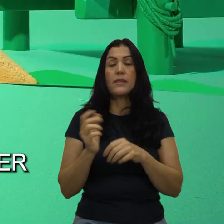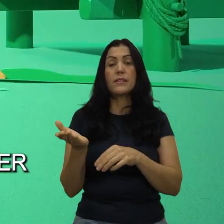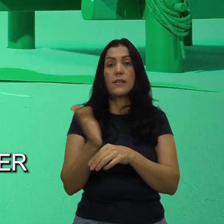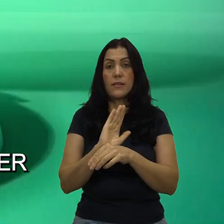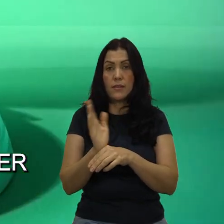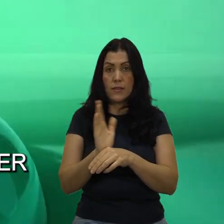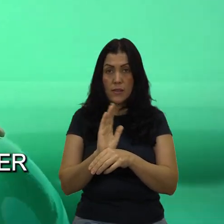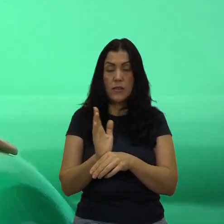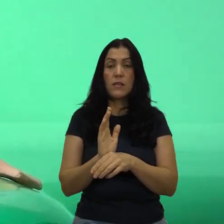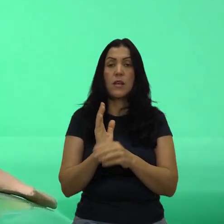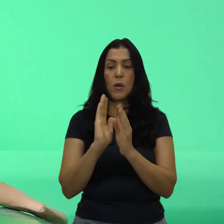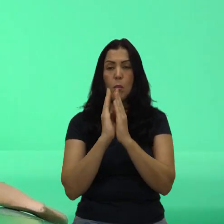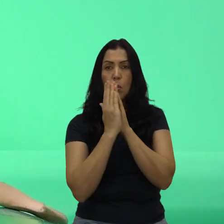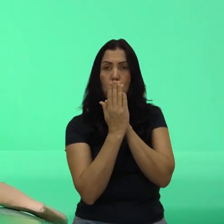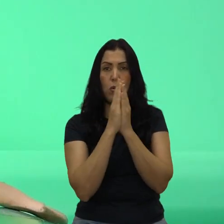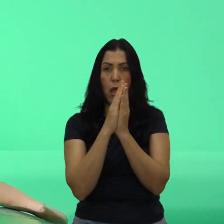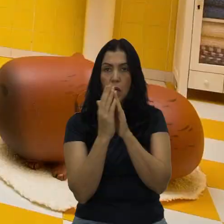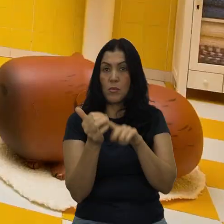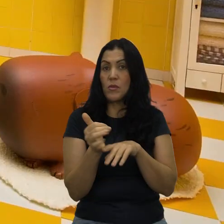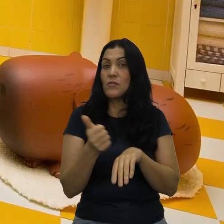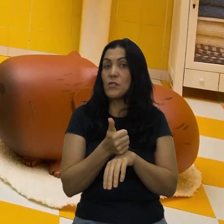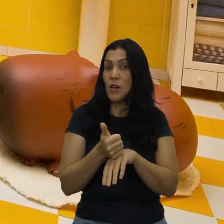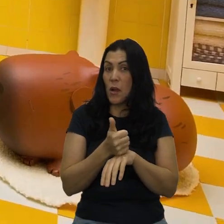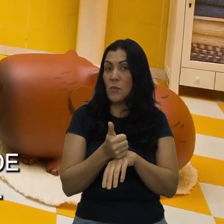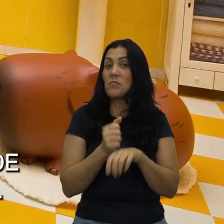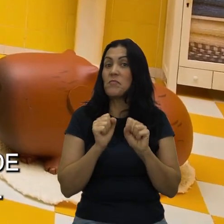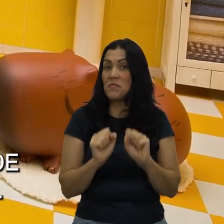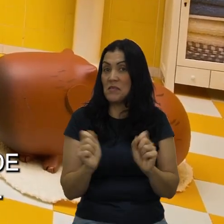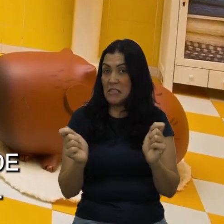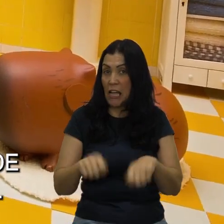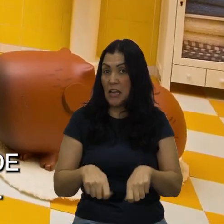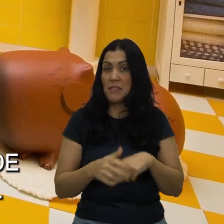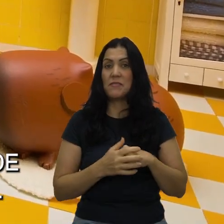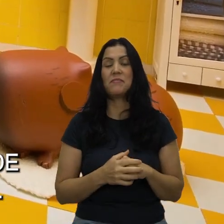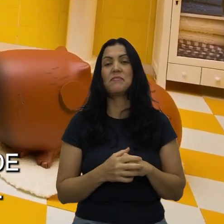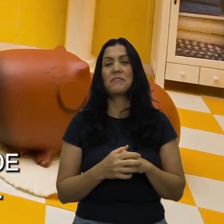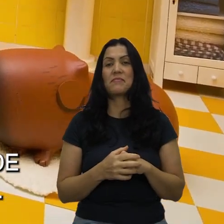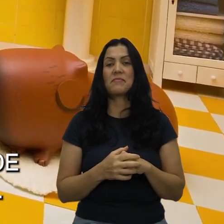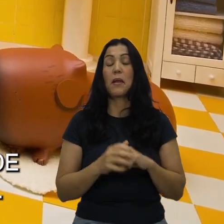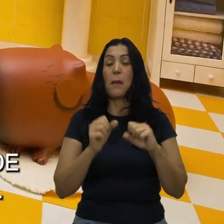Podemos fazer um filme de stop motion com bonecos profissionais.